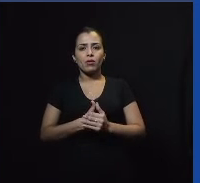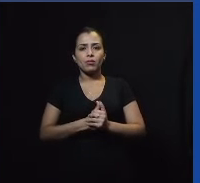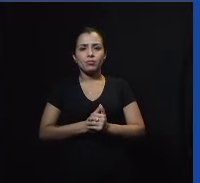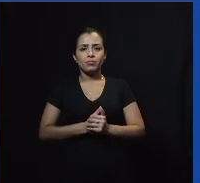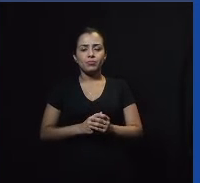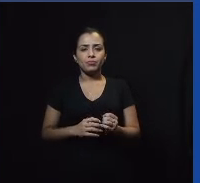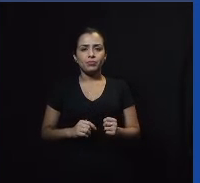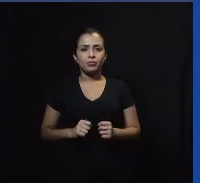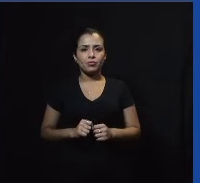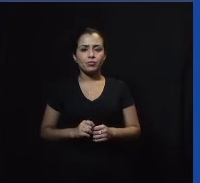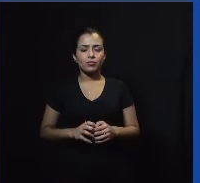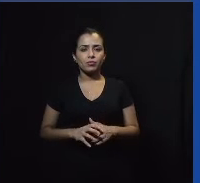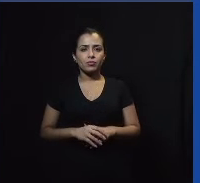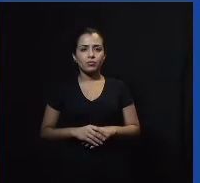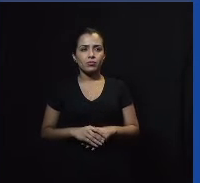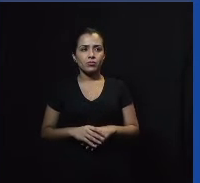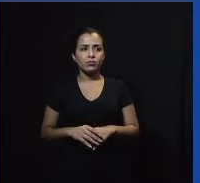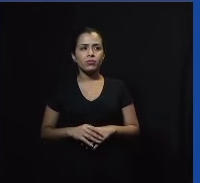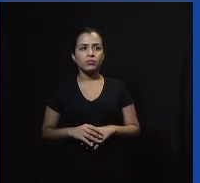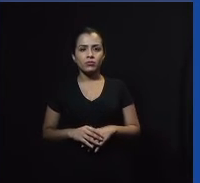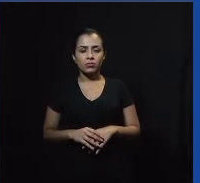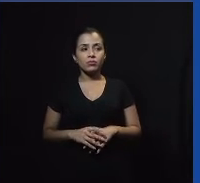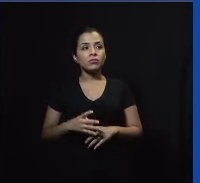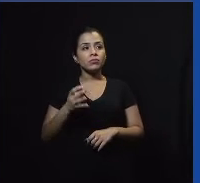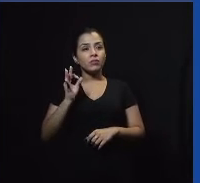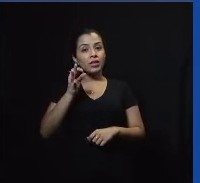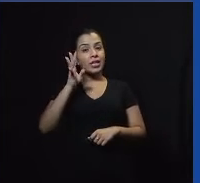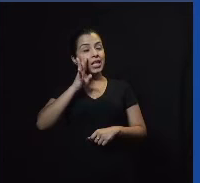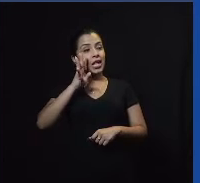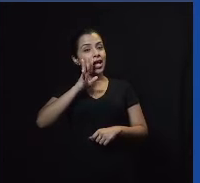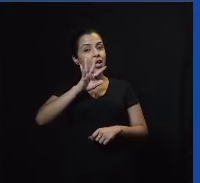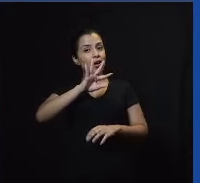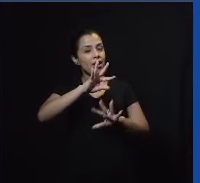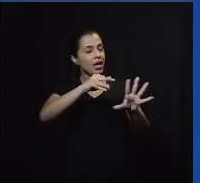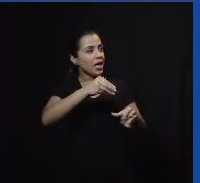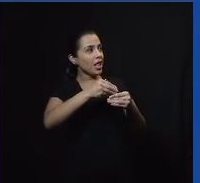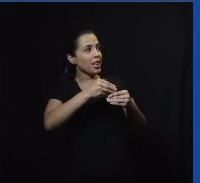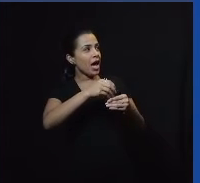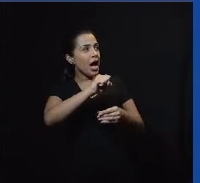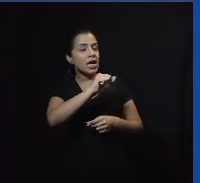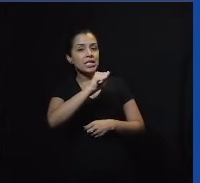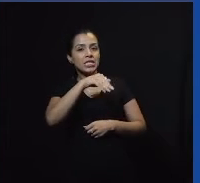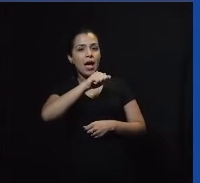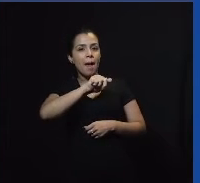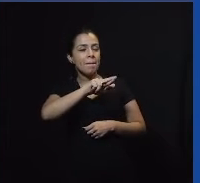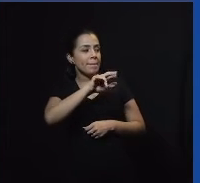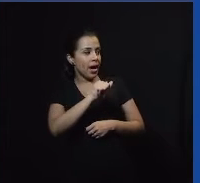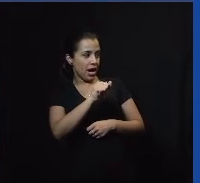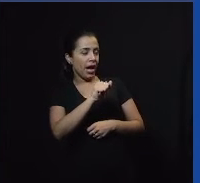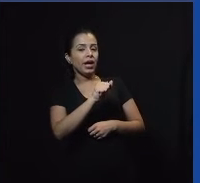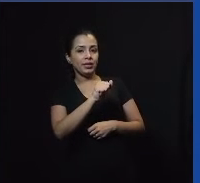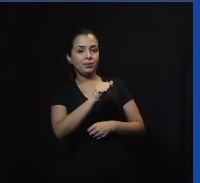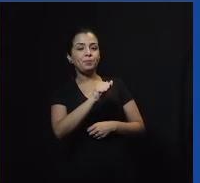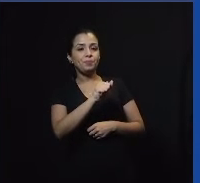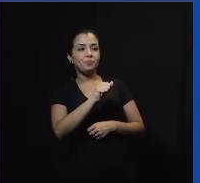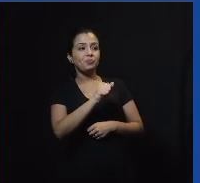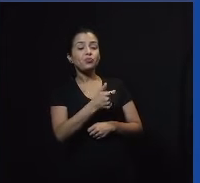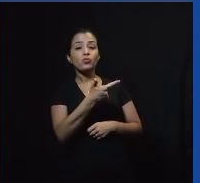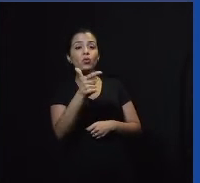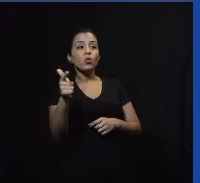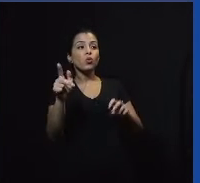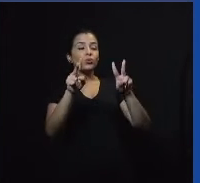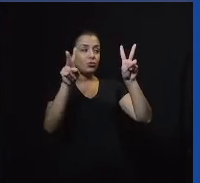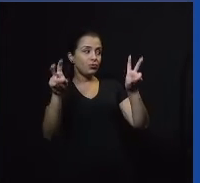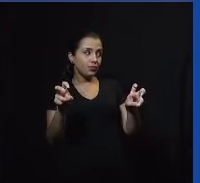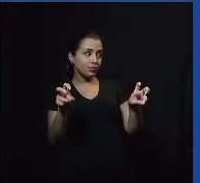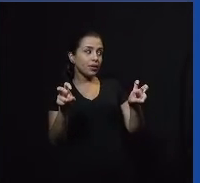Legal, e vou pegar carona aqui numa fala da Samara, né? Eu acho que é outro tema